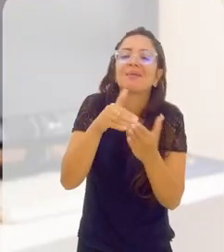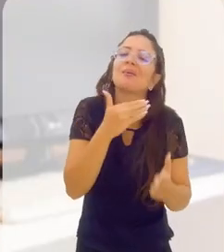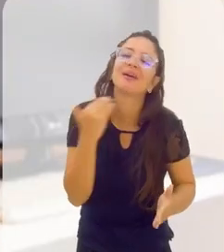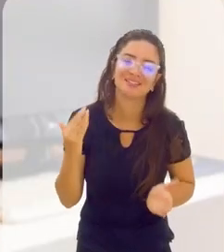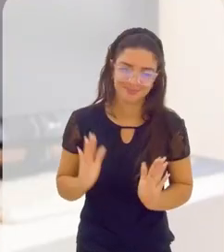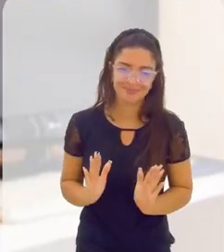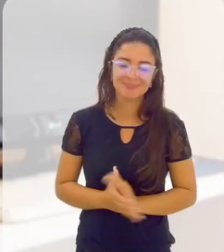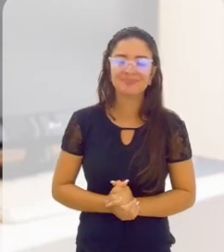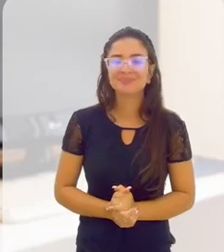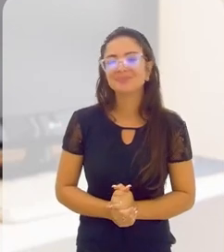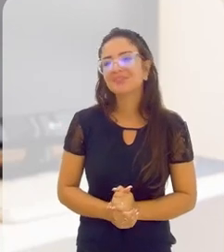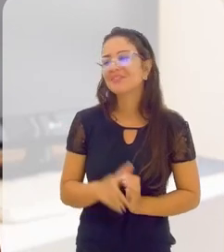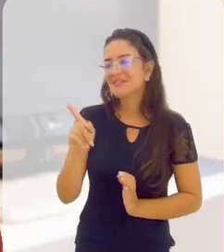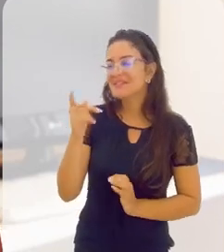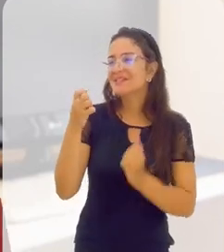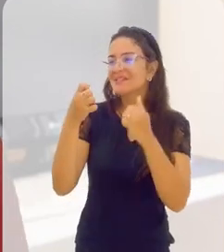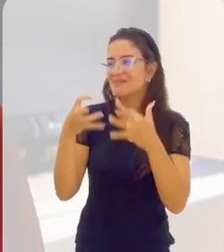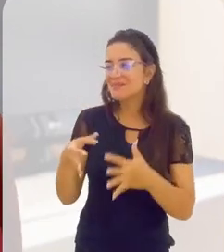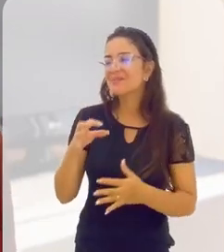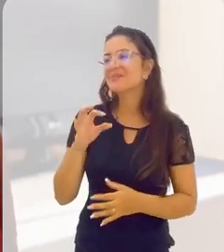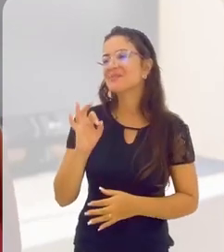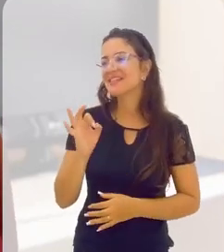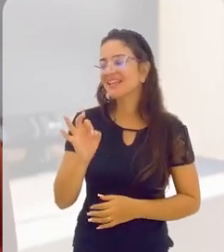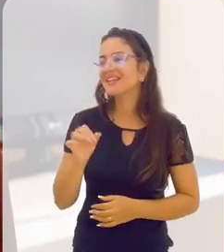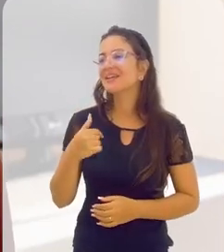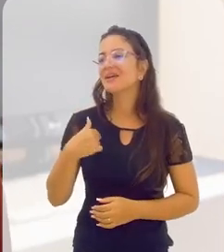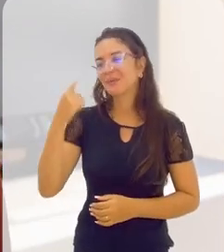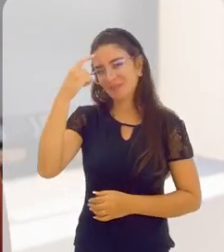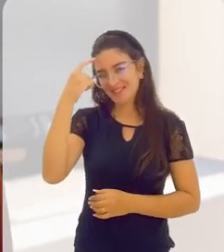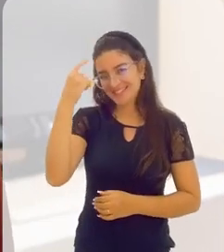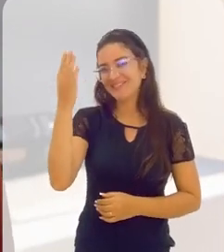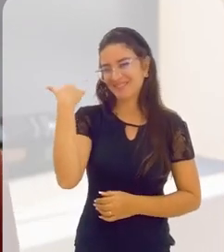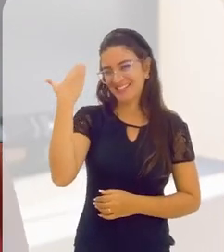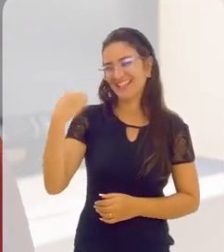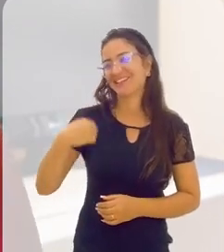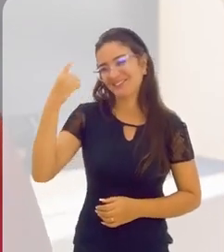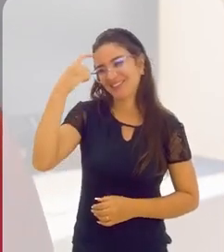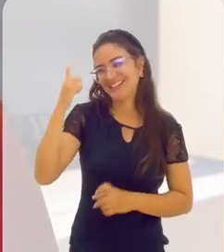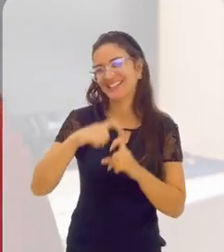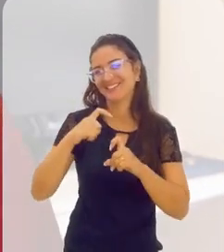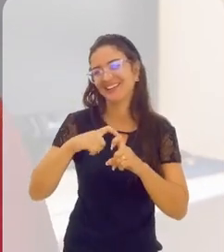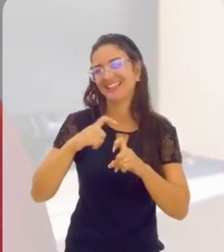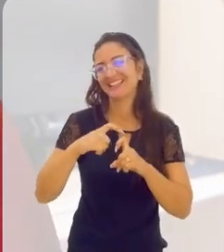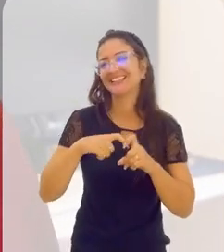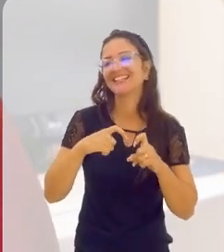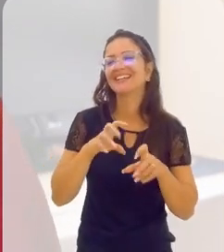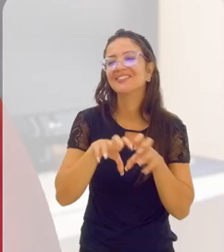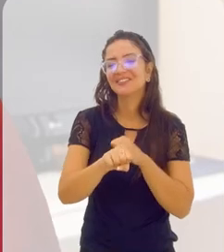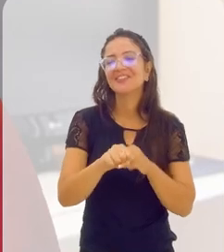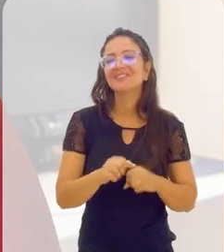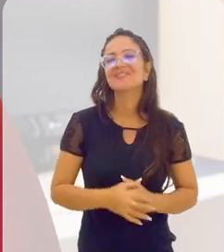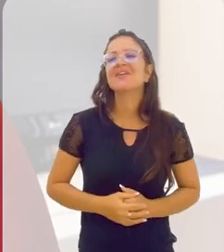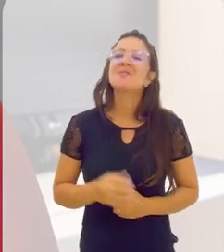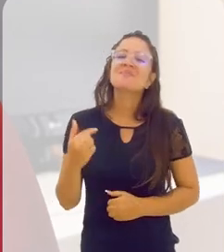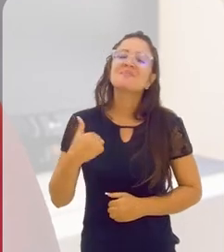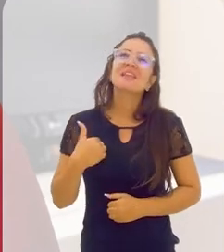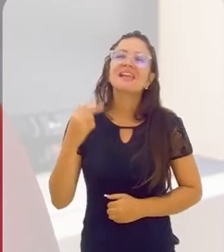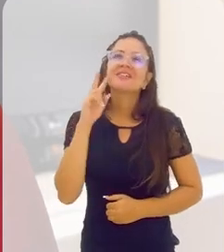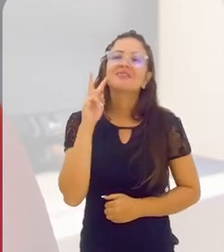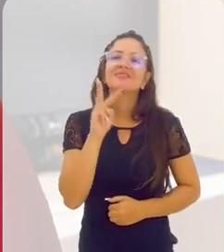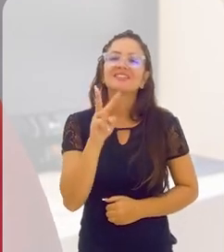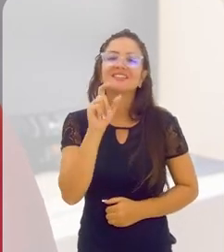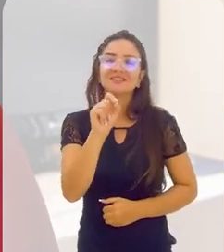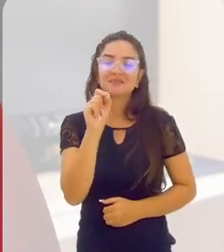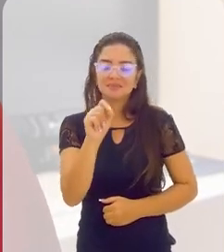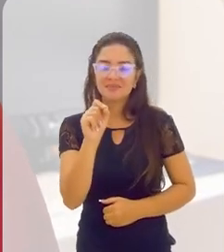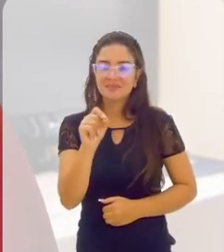sabe que você tá me falando porque eu também pensei em ser médica enfim e eu vi